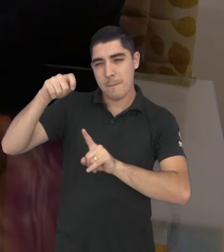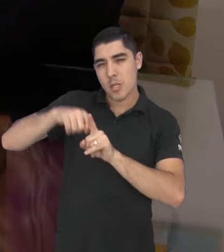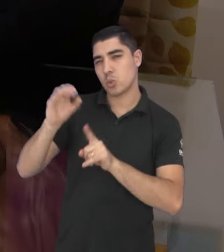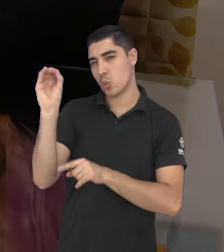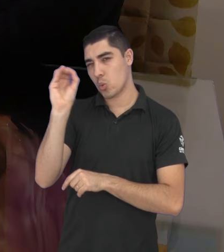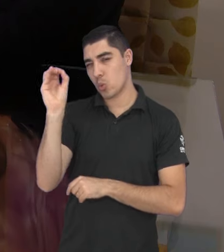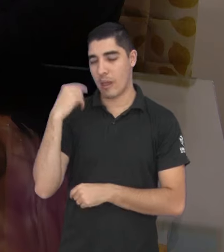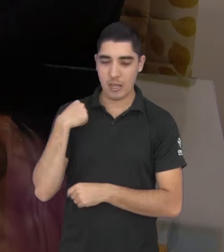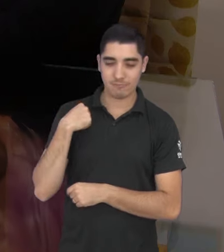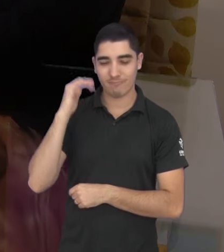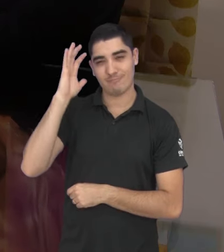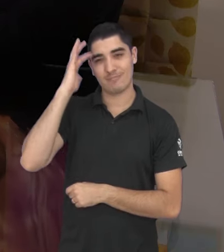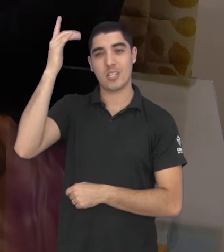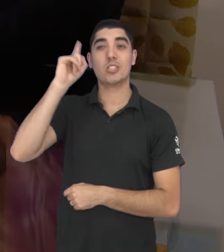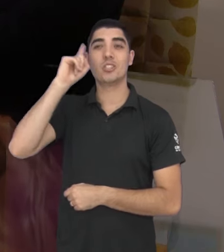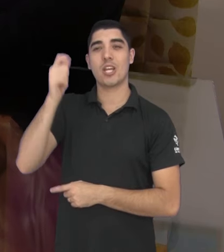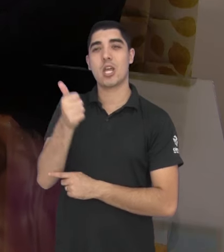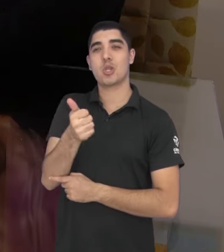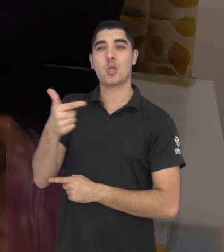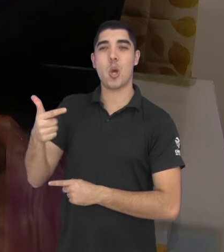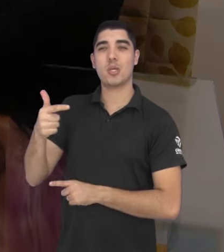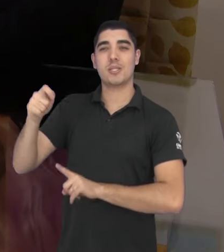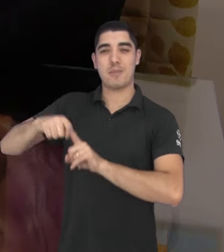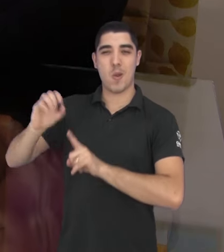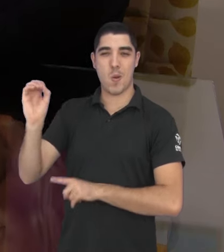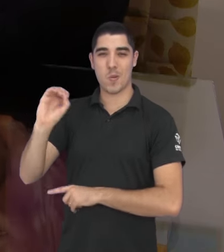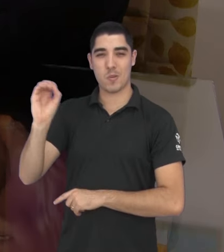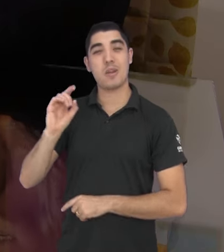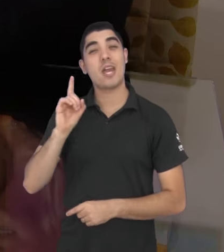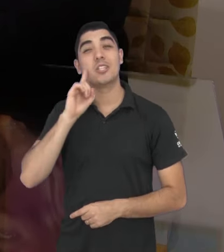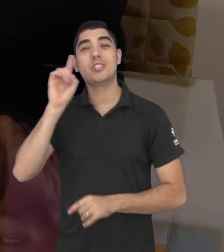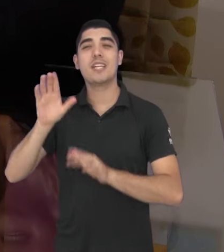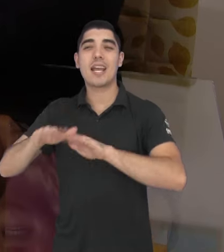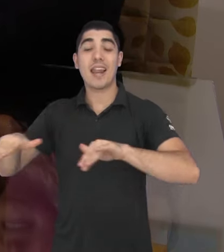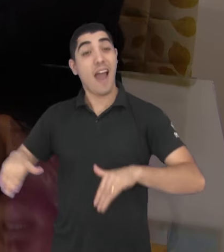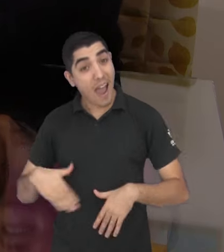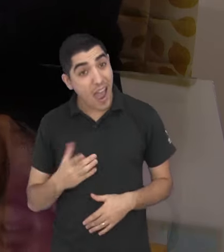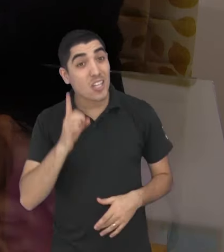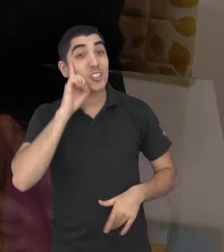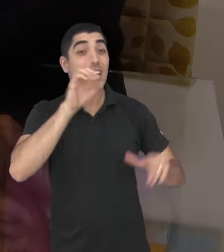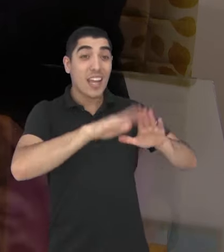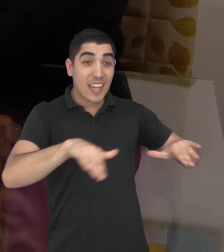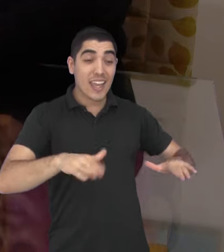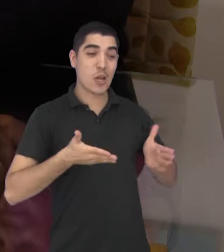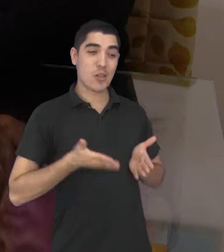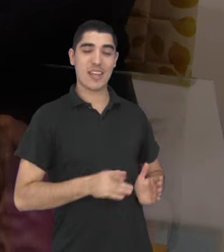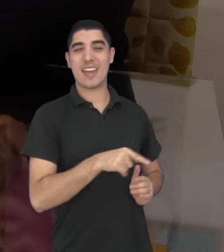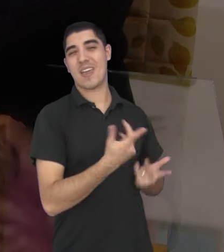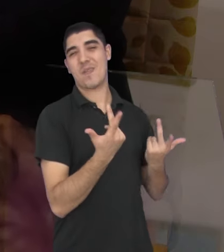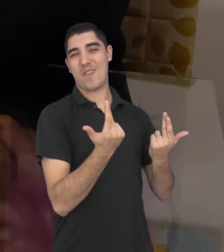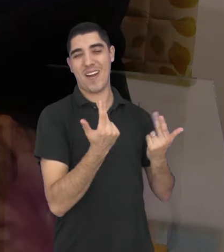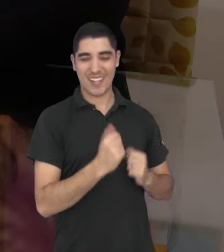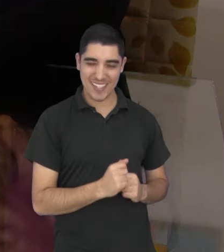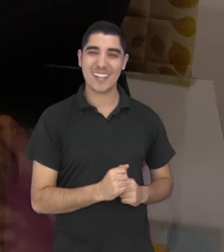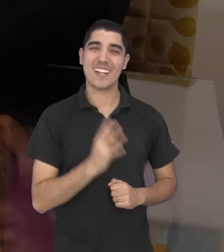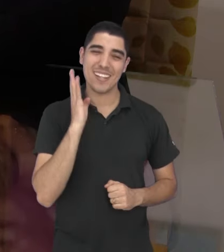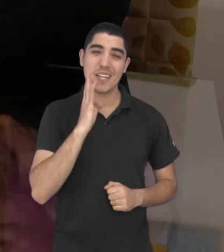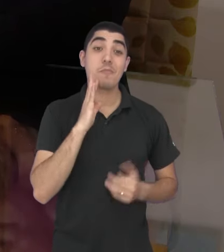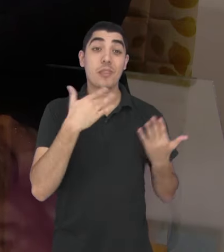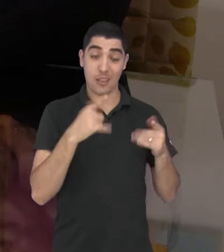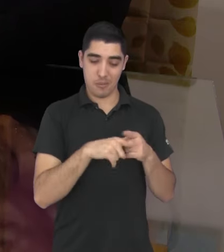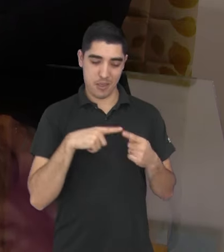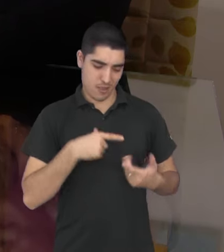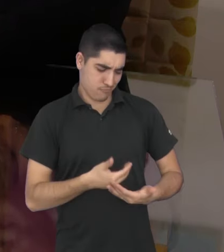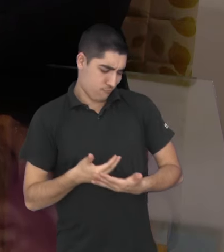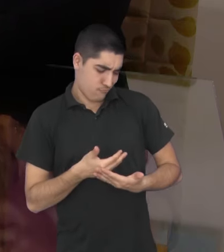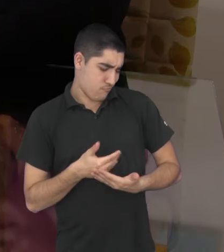sim, a gente colocou o aniversário dela no dia 12 de outubro, dia da então criança. Ah, é dia da criança, é dia da Zoe também, né? Agora, falando em criança, tem essa criança